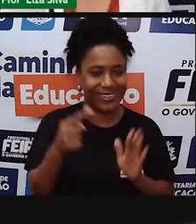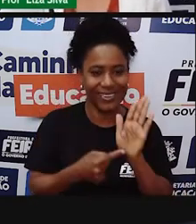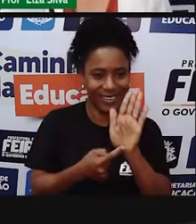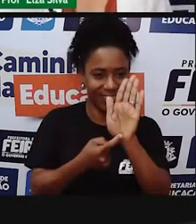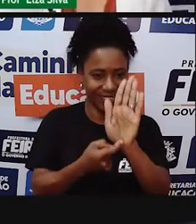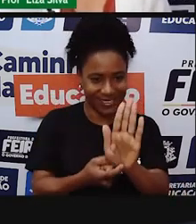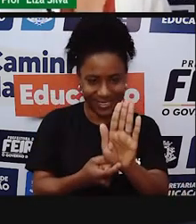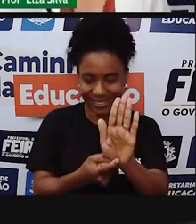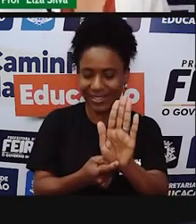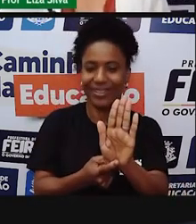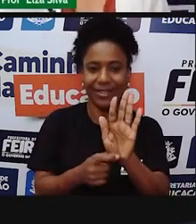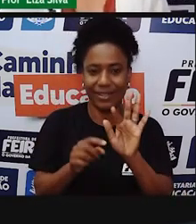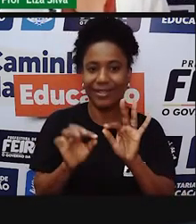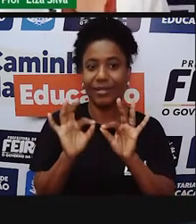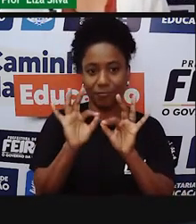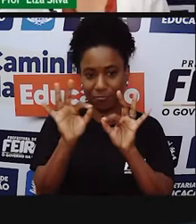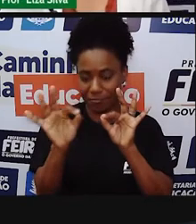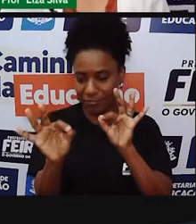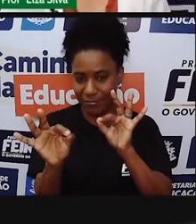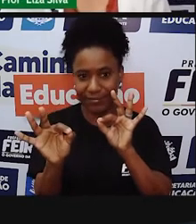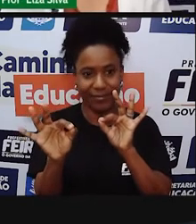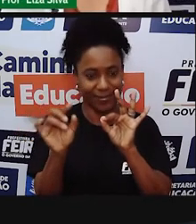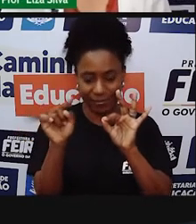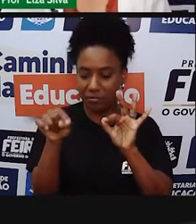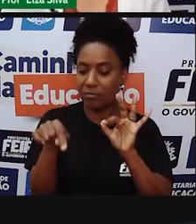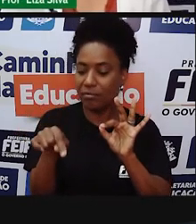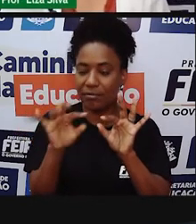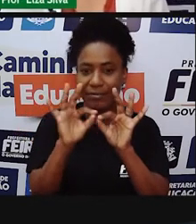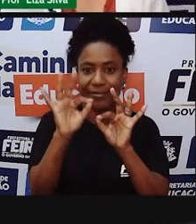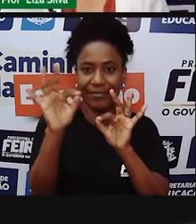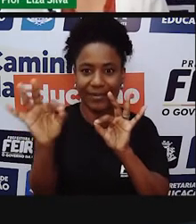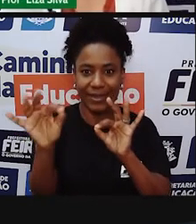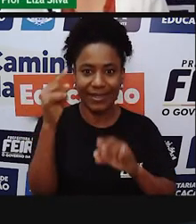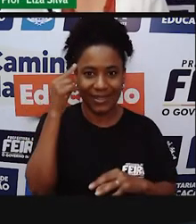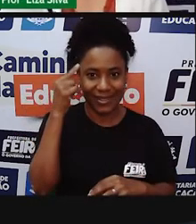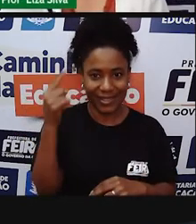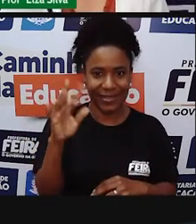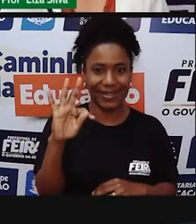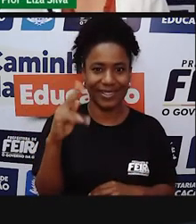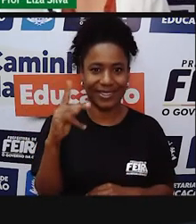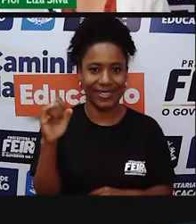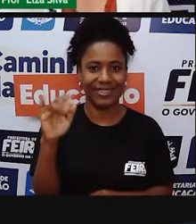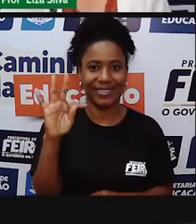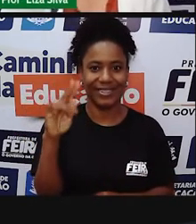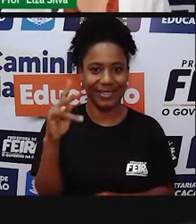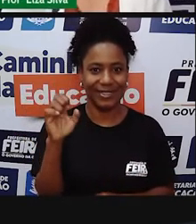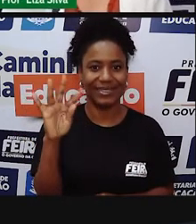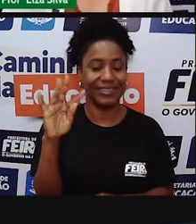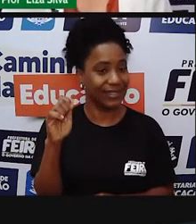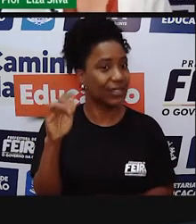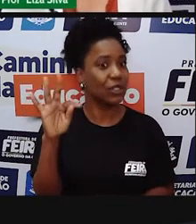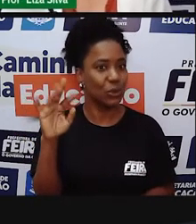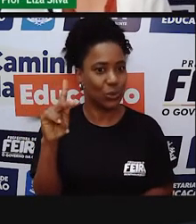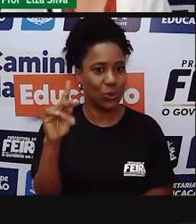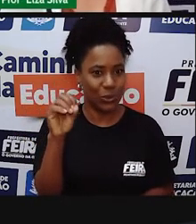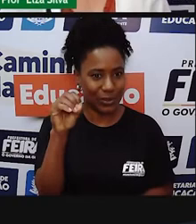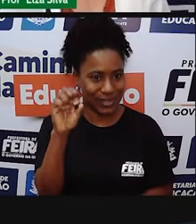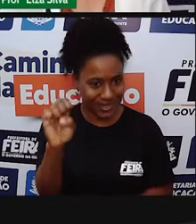demonstrativos, this, these, that and those. Lembrando que os